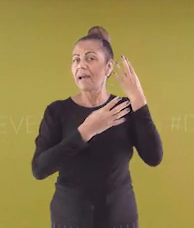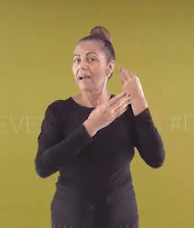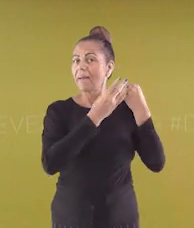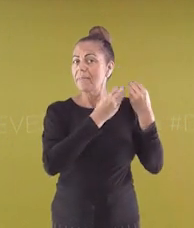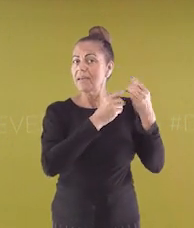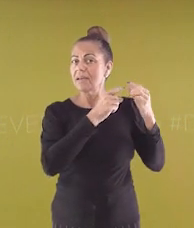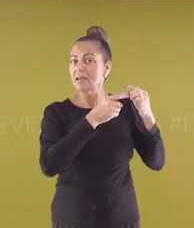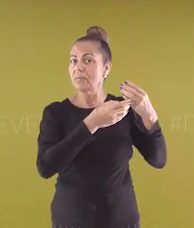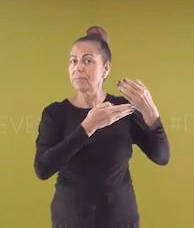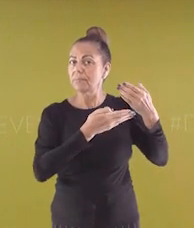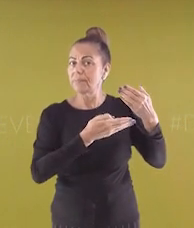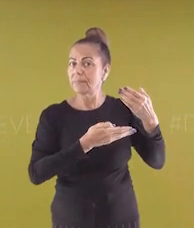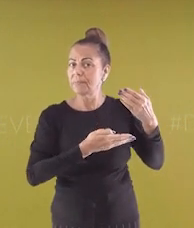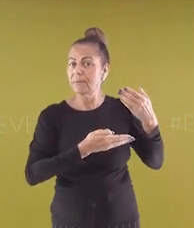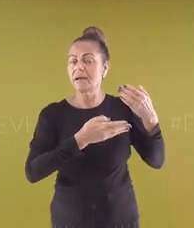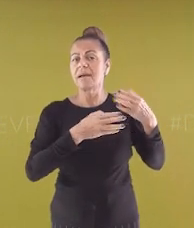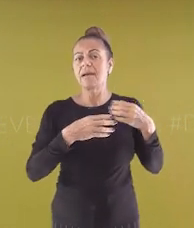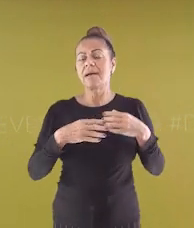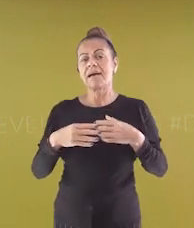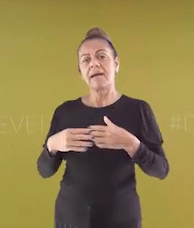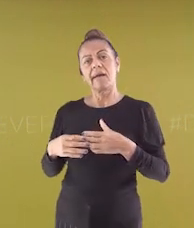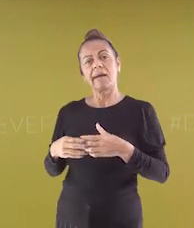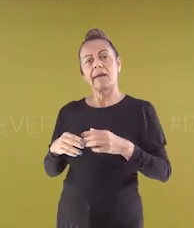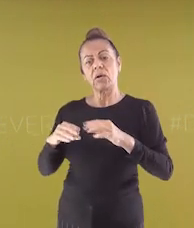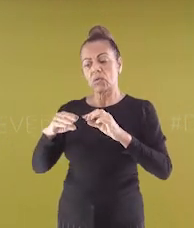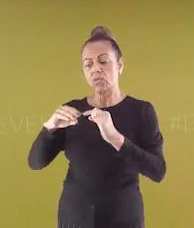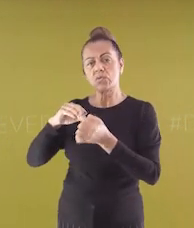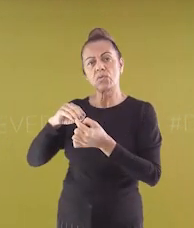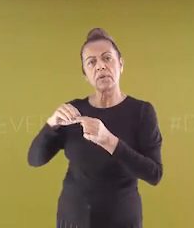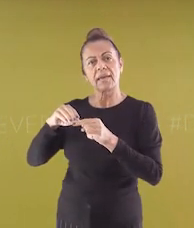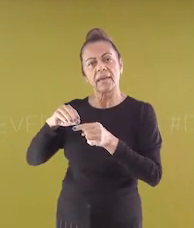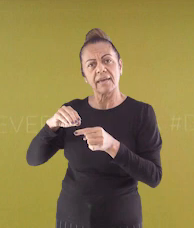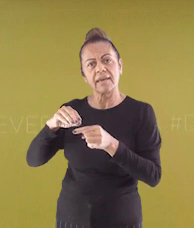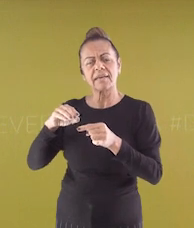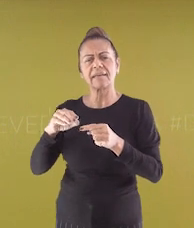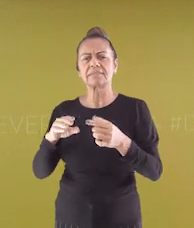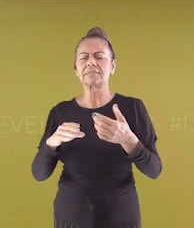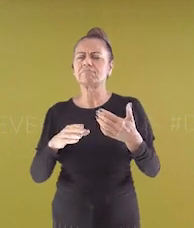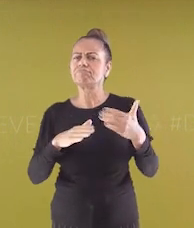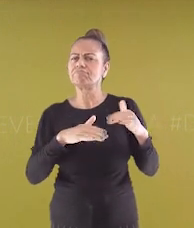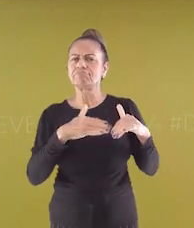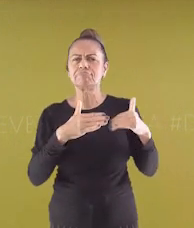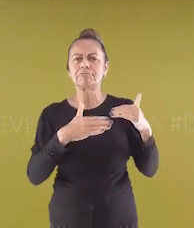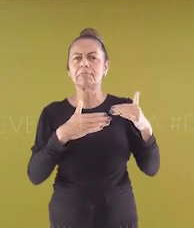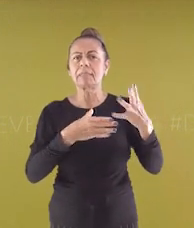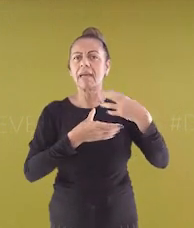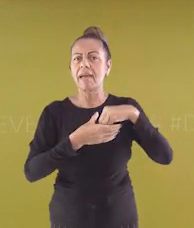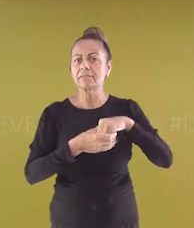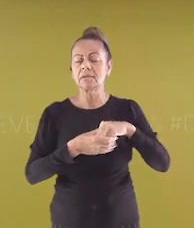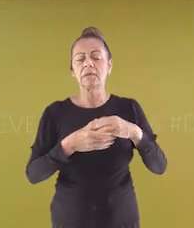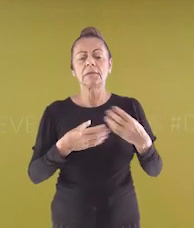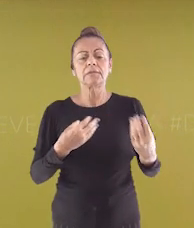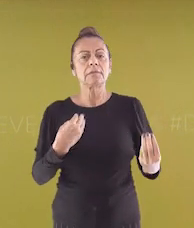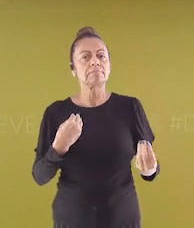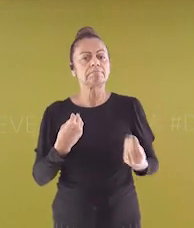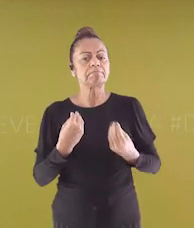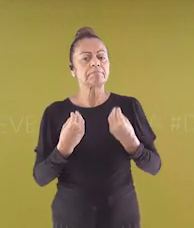e cabelo, quanto ao nosso redor, quando preparamos os alimentos antes de consumi-los, por